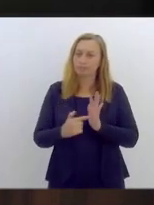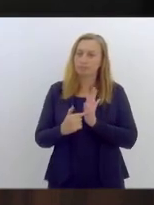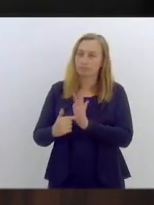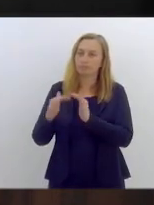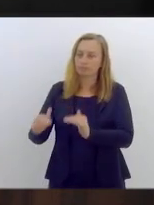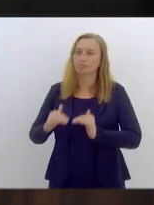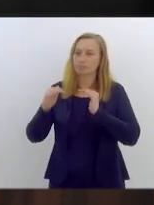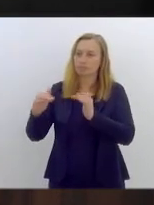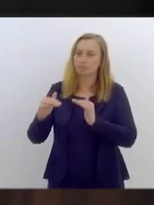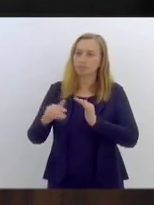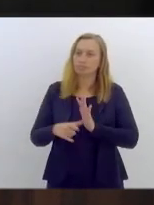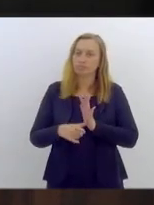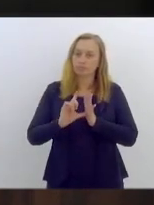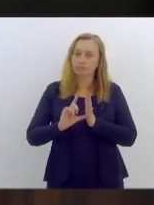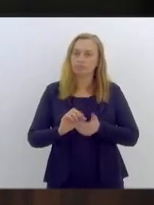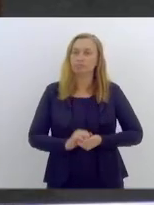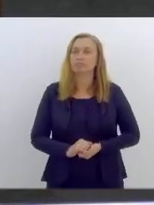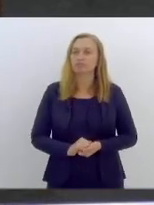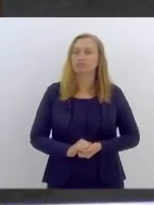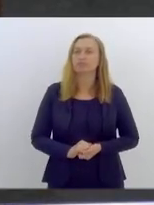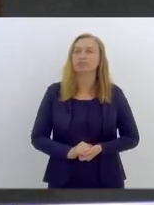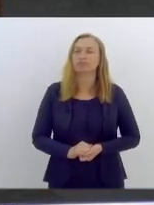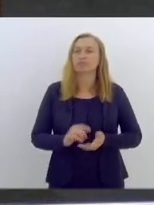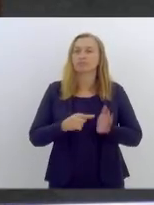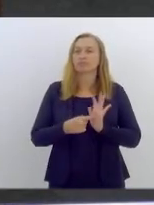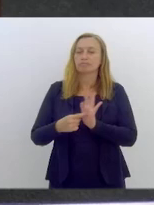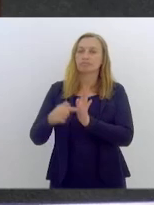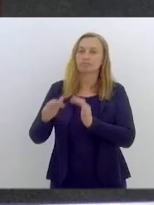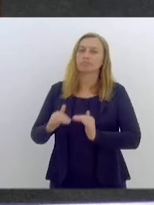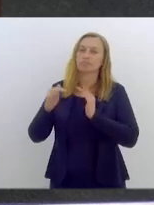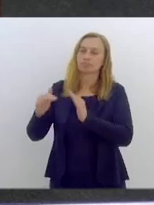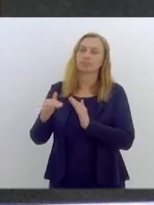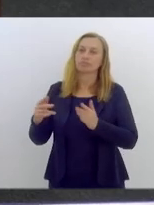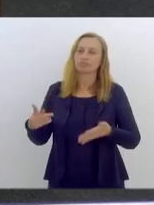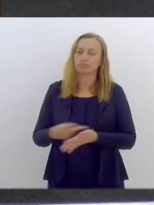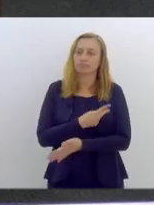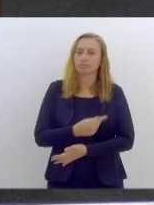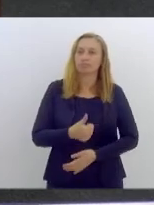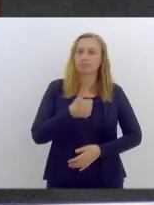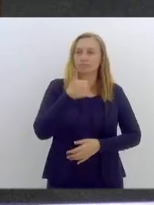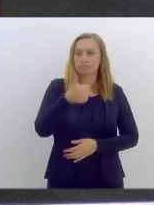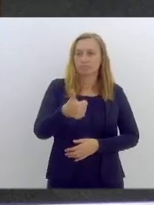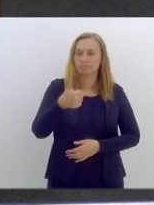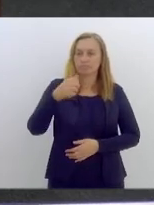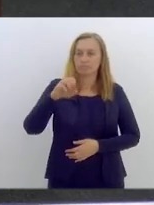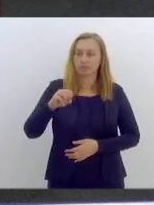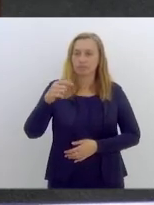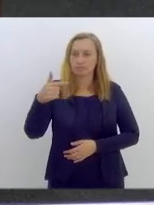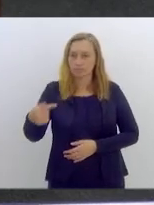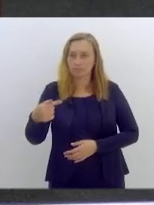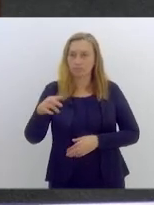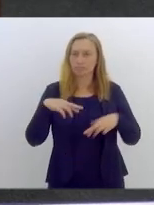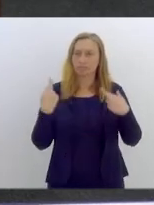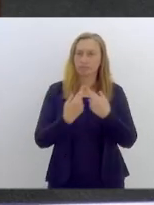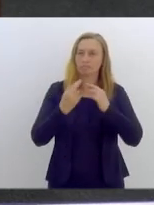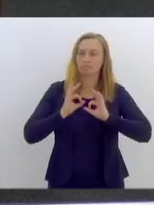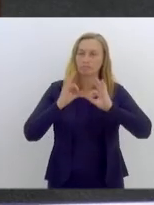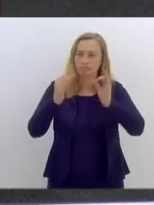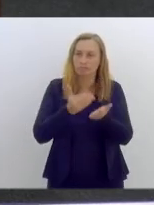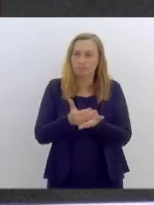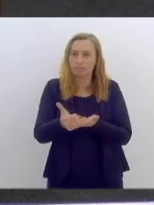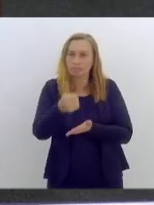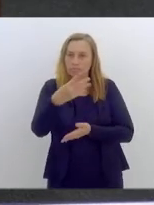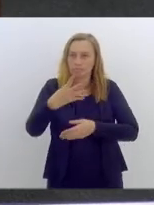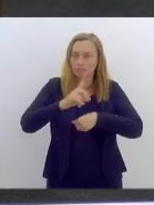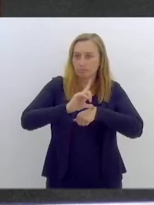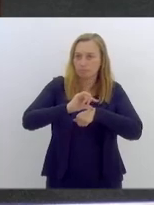da sessão anterior. A ata reflete com exatidão o ocorrido na 107ª sessão ordinária, que iniciada às